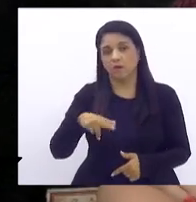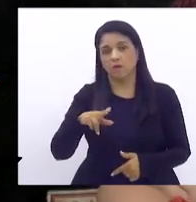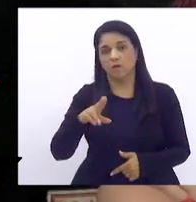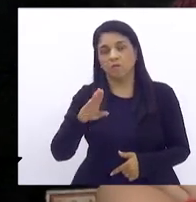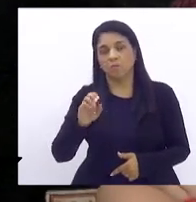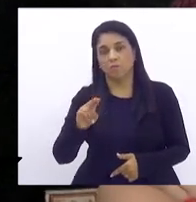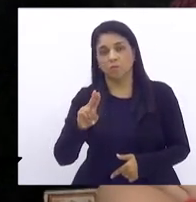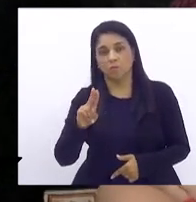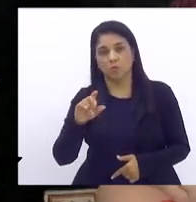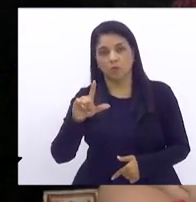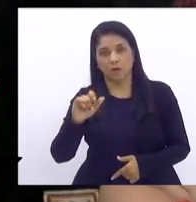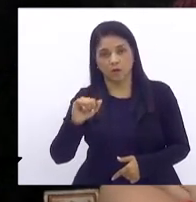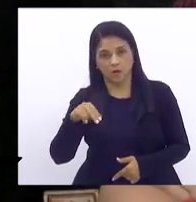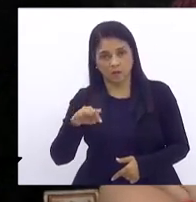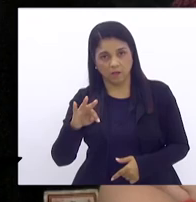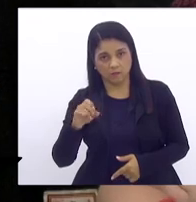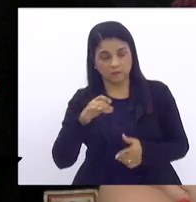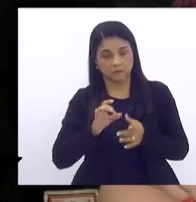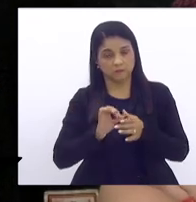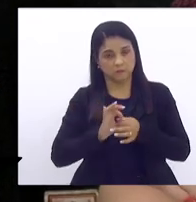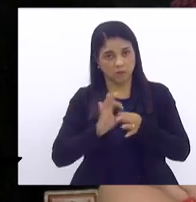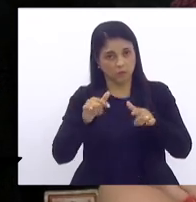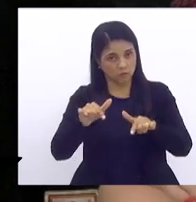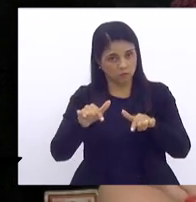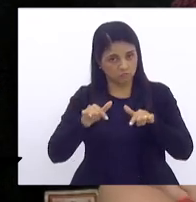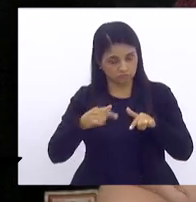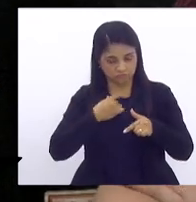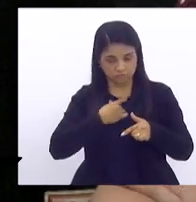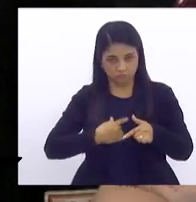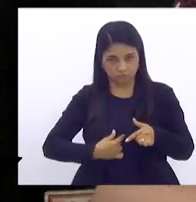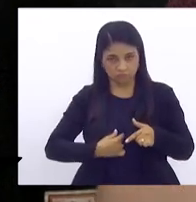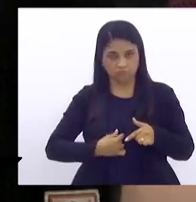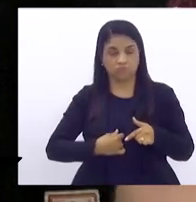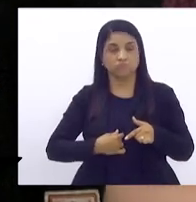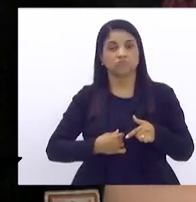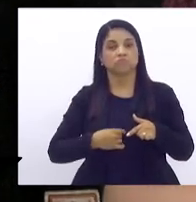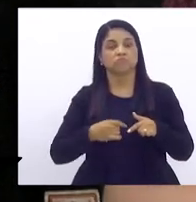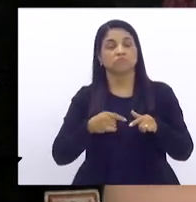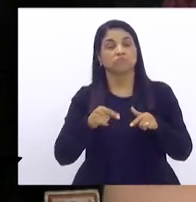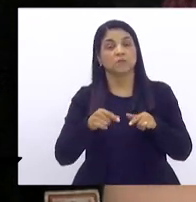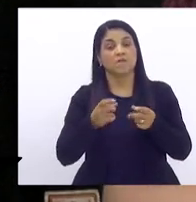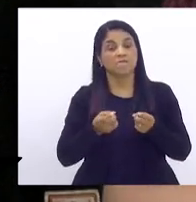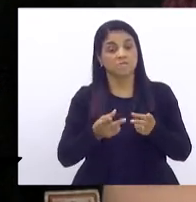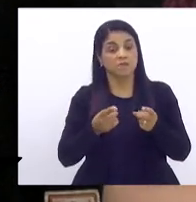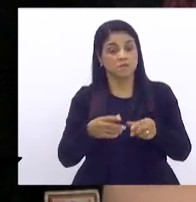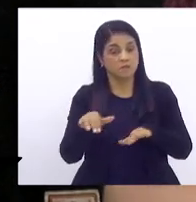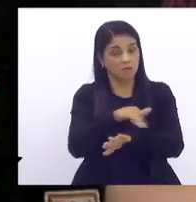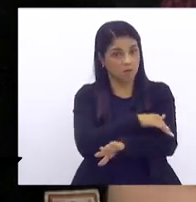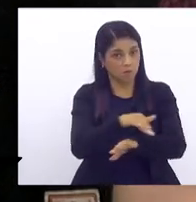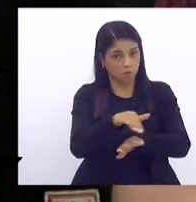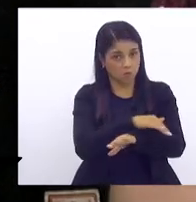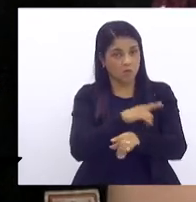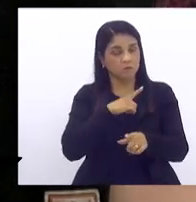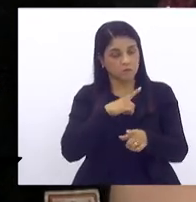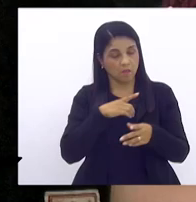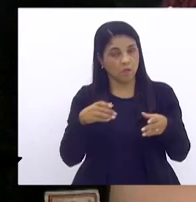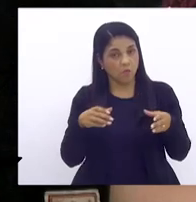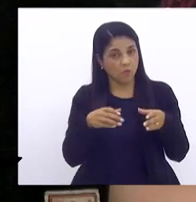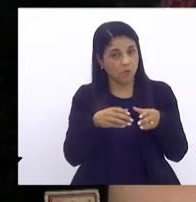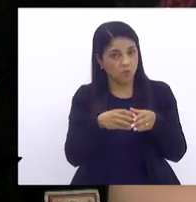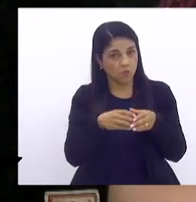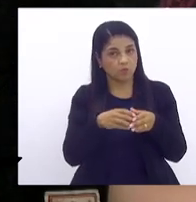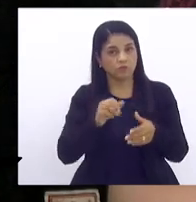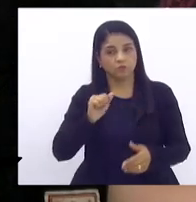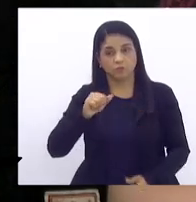né? Ambulantes que têm a sua credencial. Inclusive, existe um ramo desses ambulantes, que são os ambulantes